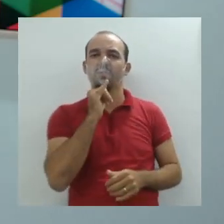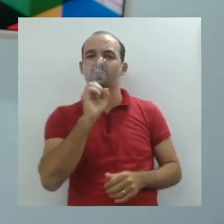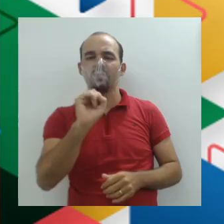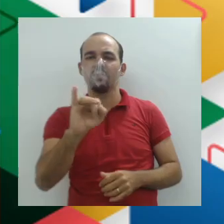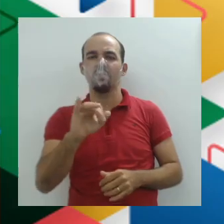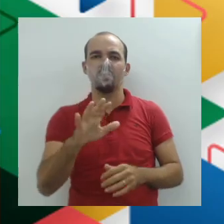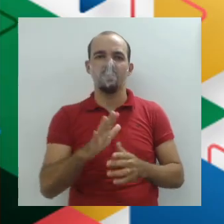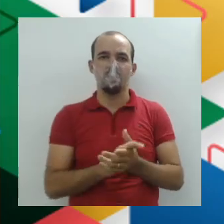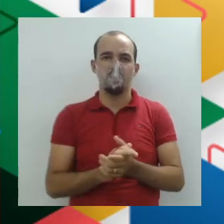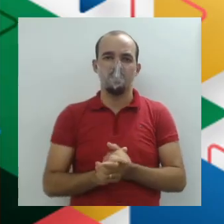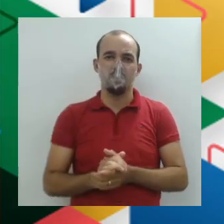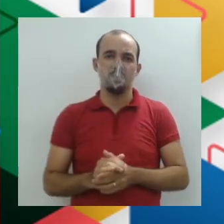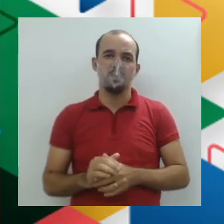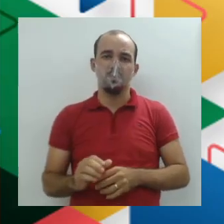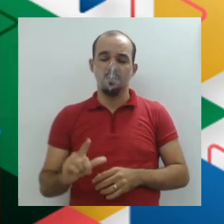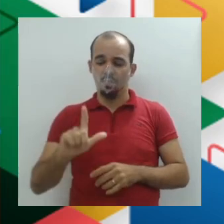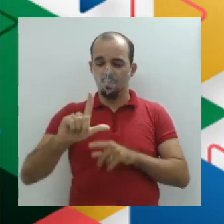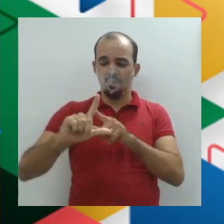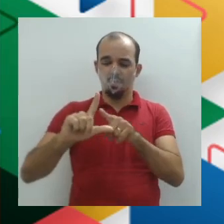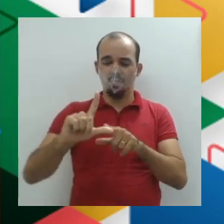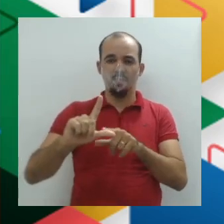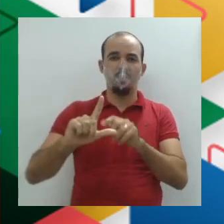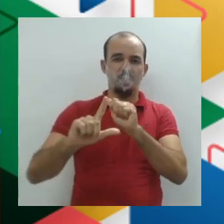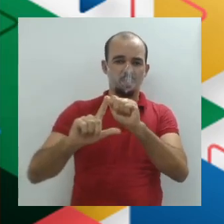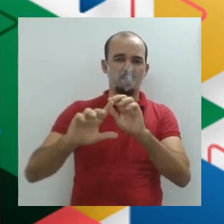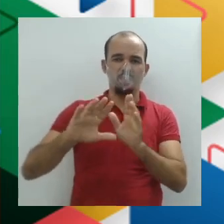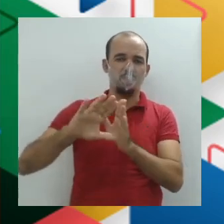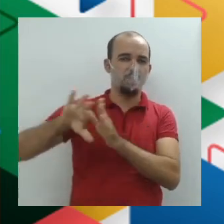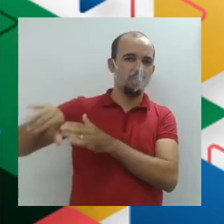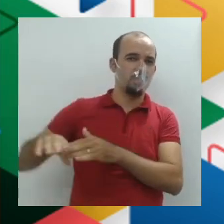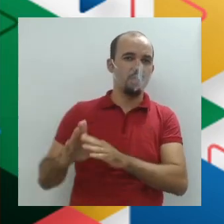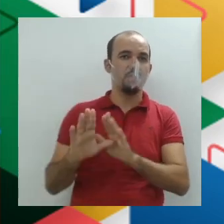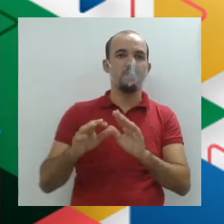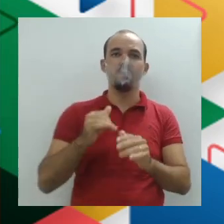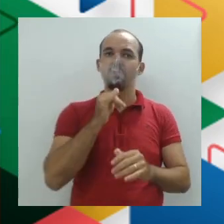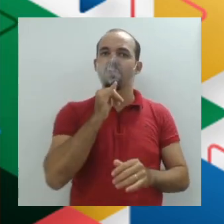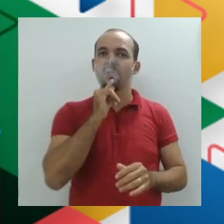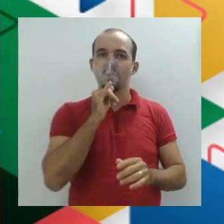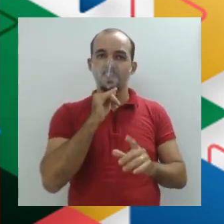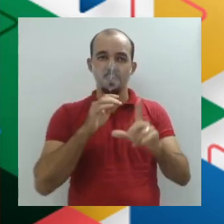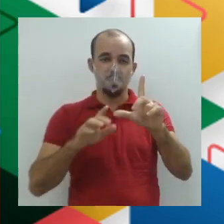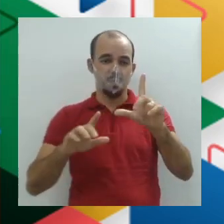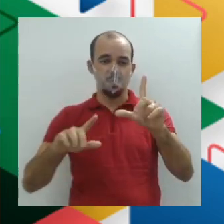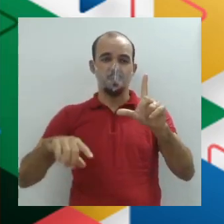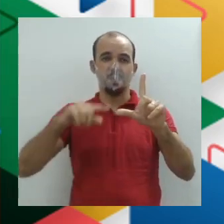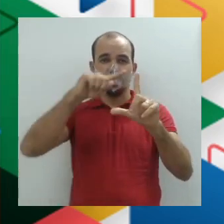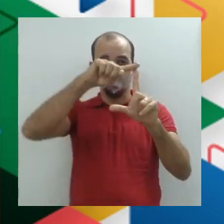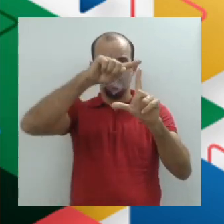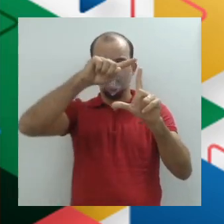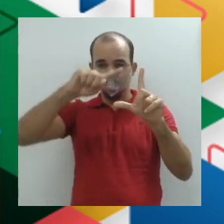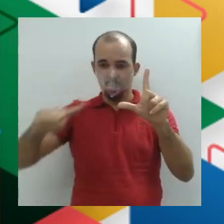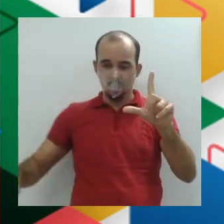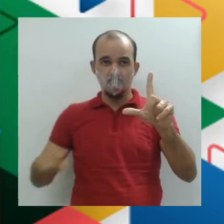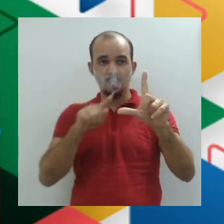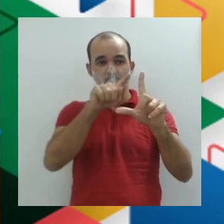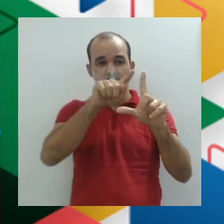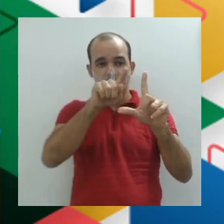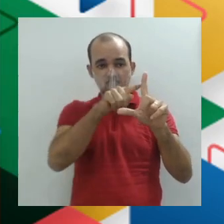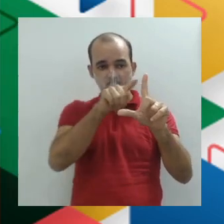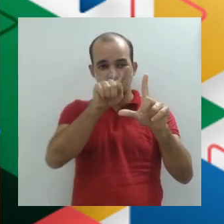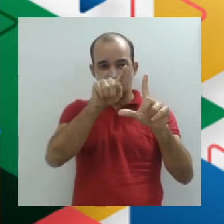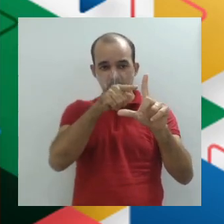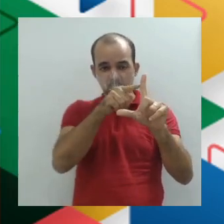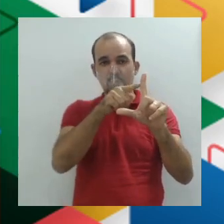esse ângulo alfa daí, tá? Esquecendo esse ângulo alfa, se eu considerar aqui o ângulo beta, um